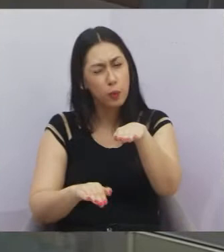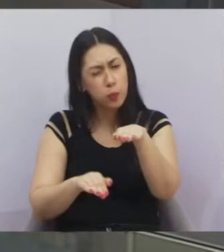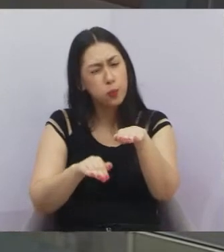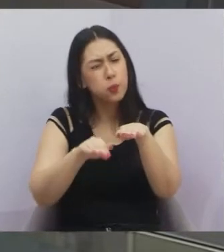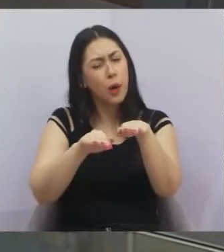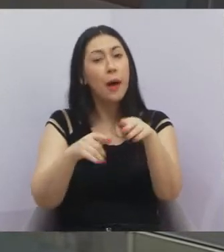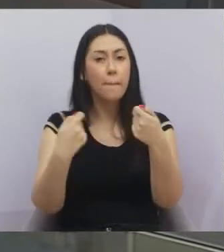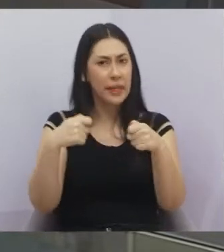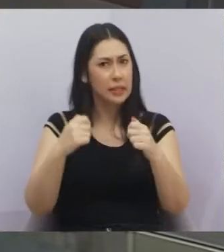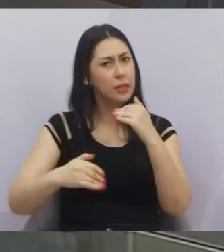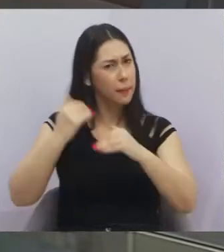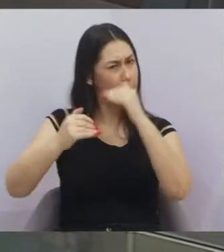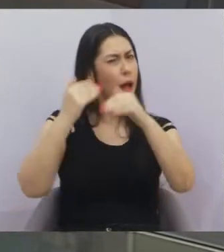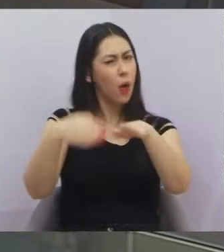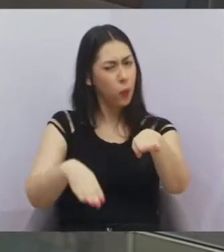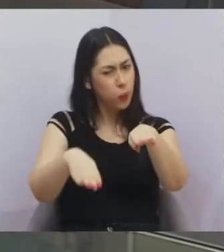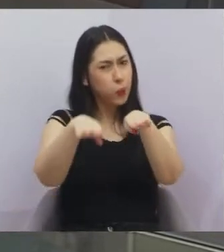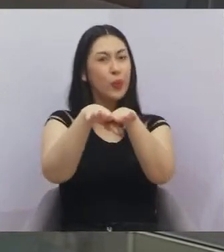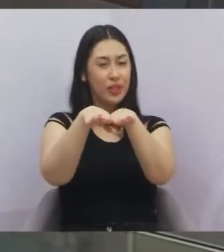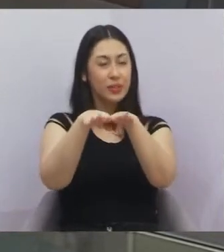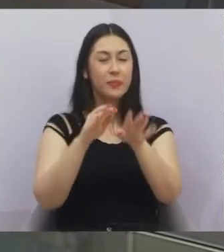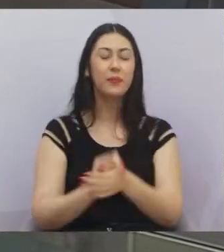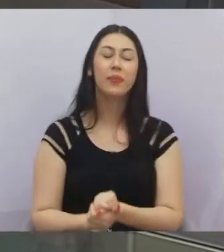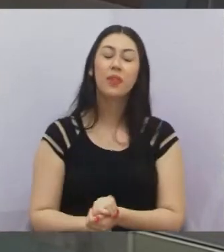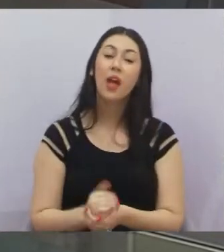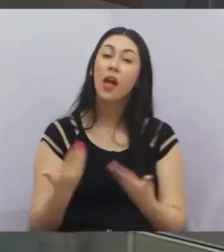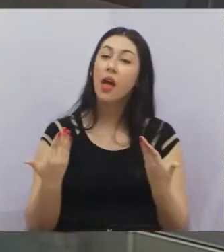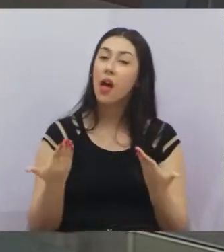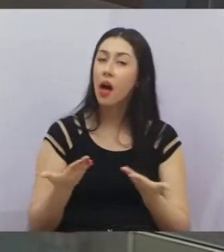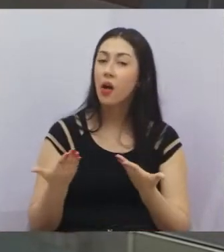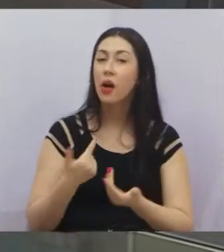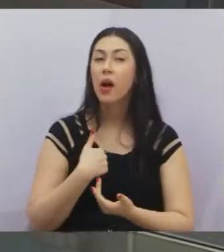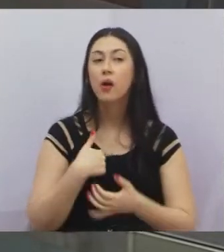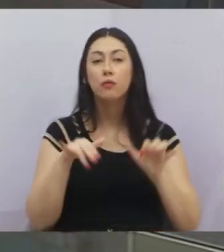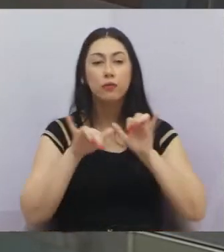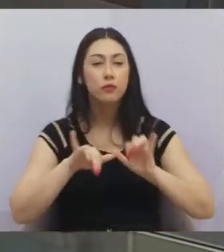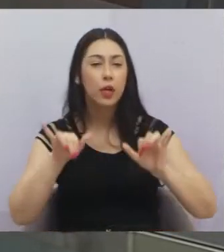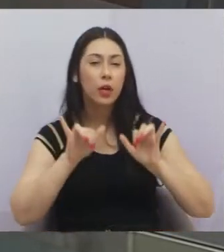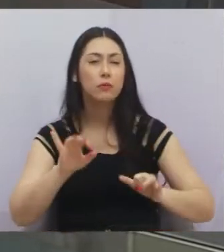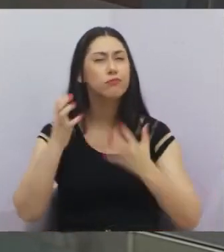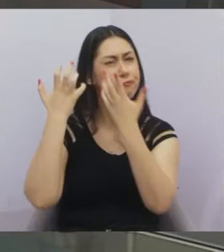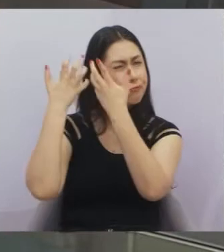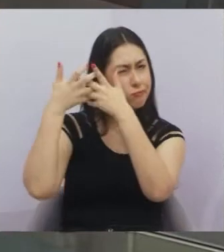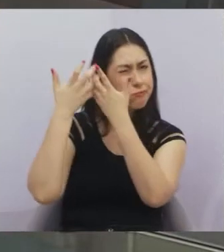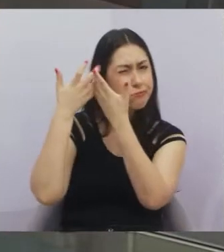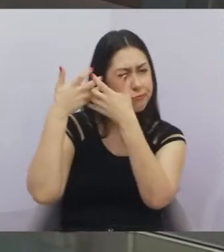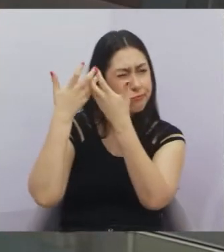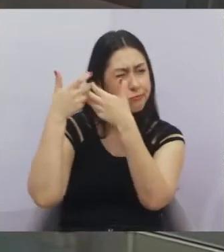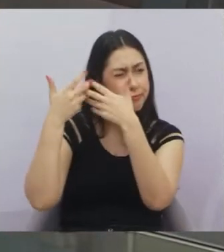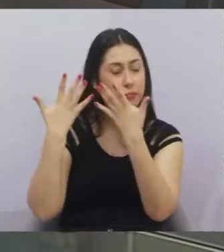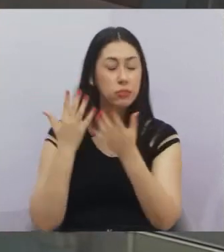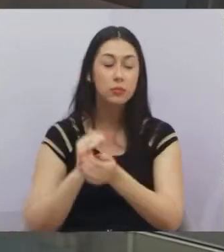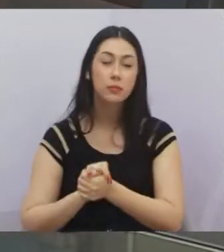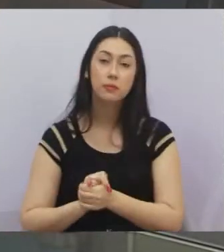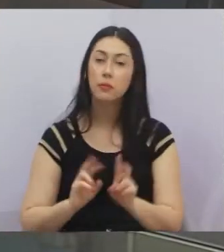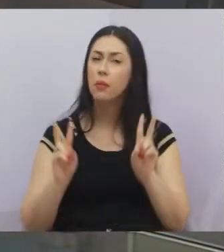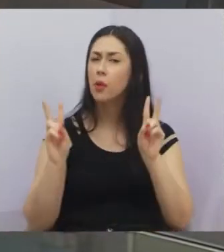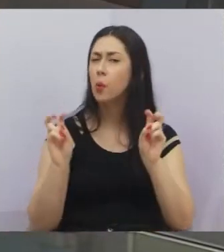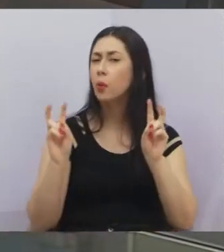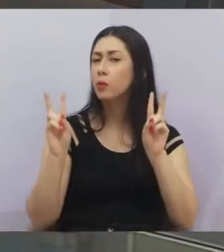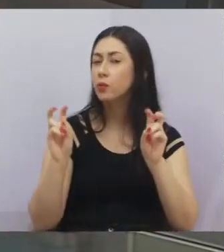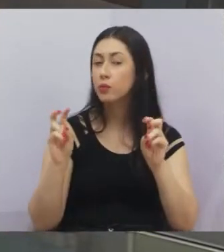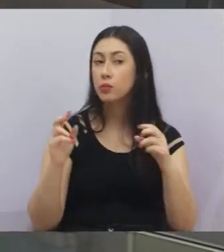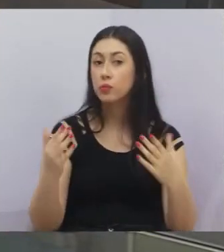coisa, mas a gente tem muito a evoluir ainda. E aí eu trago aqui uma reflexão, né, que essa questão